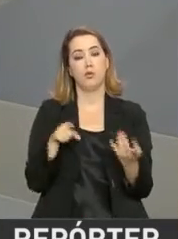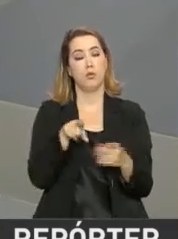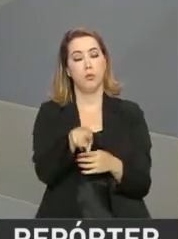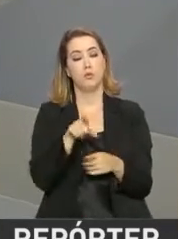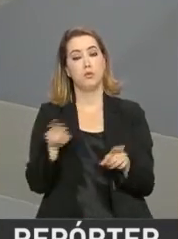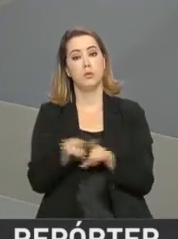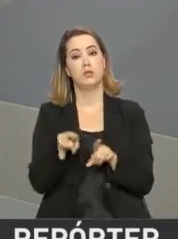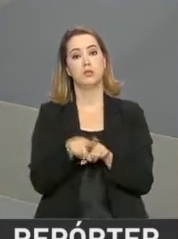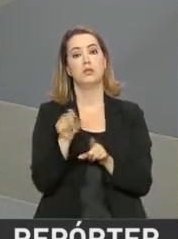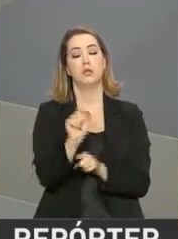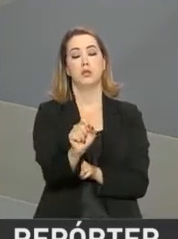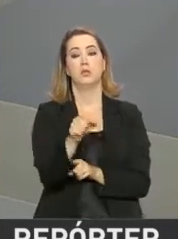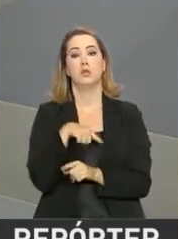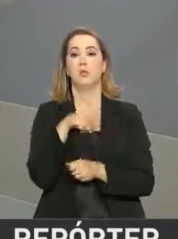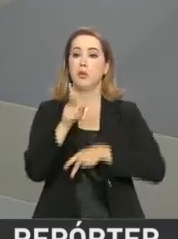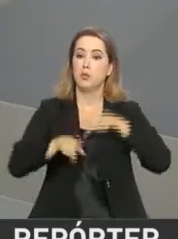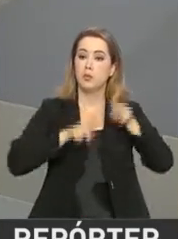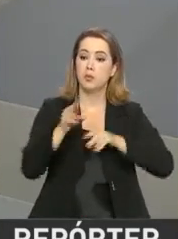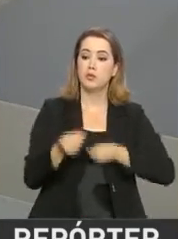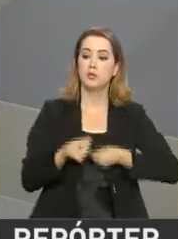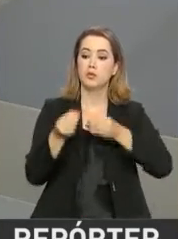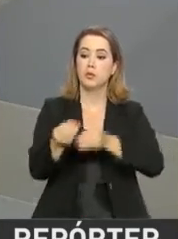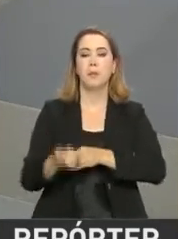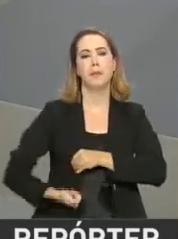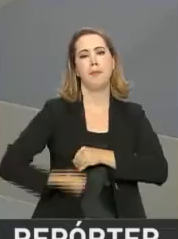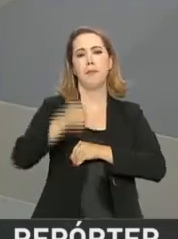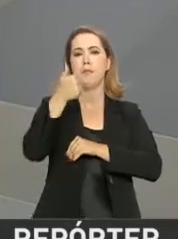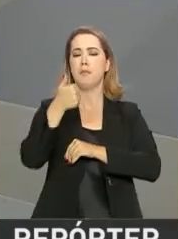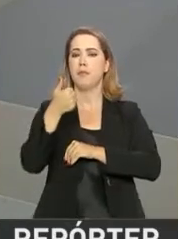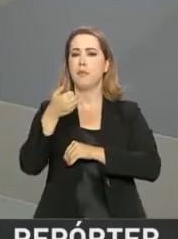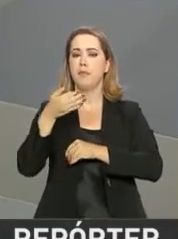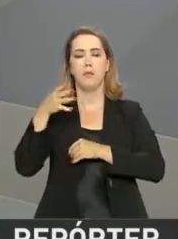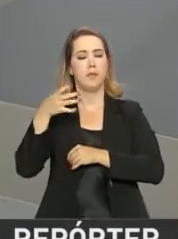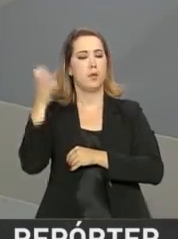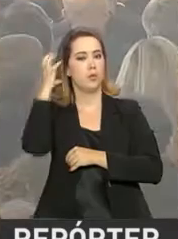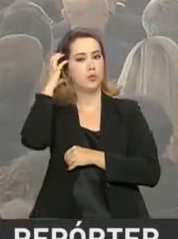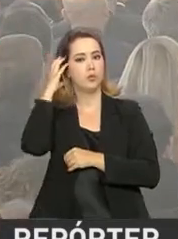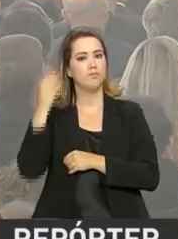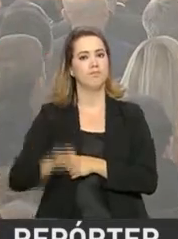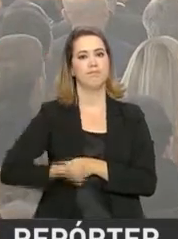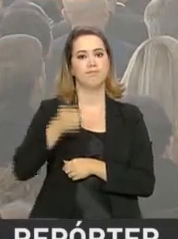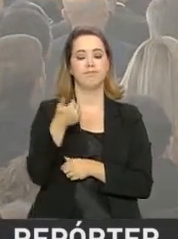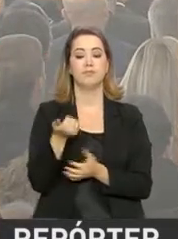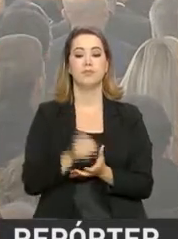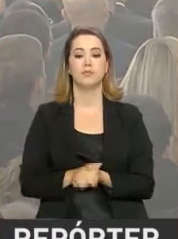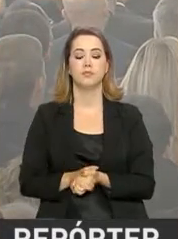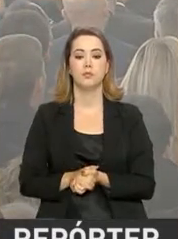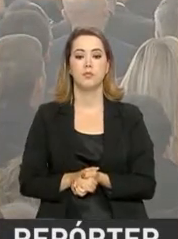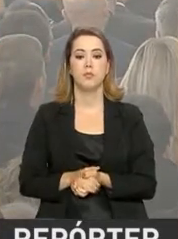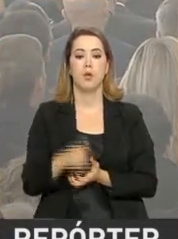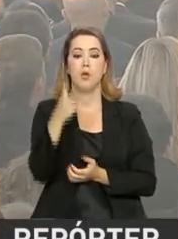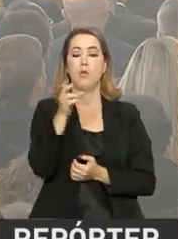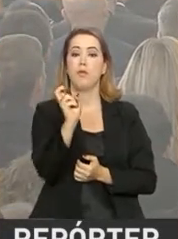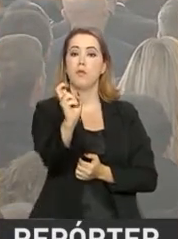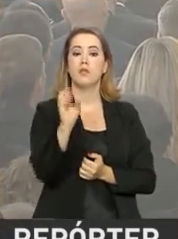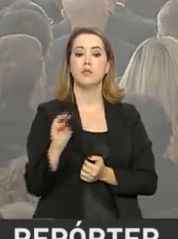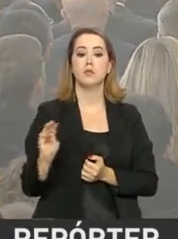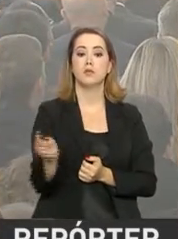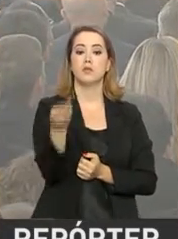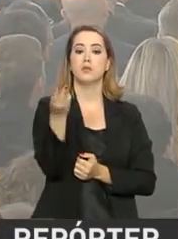o ministro a população vai passar a receber agora um sinal com mais qualidade são 25 milhões de pessoas